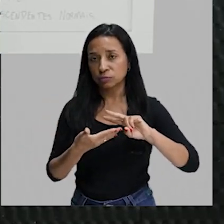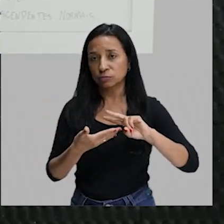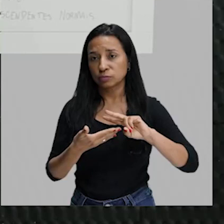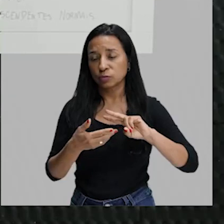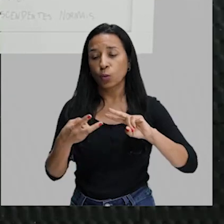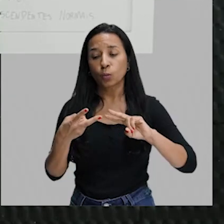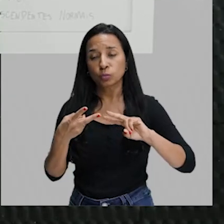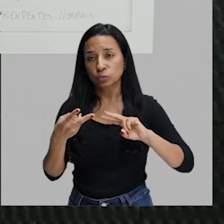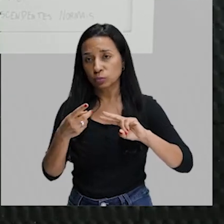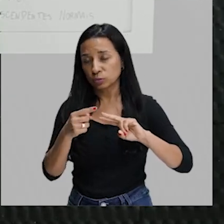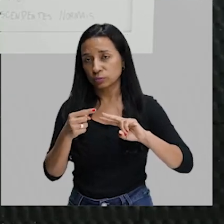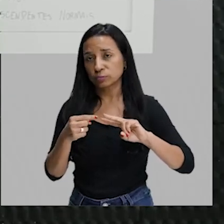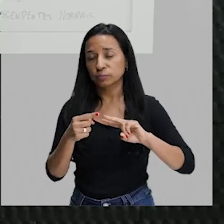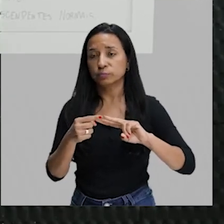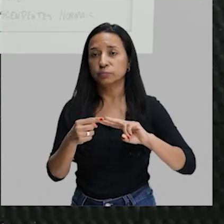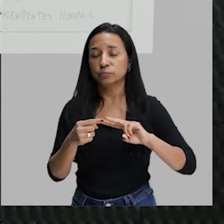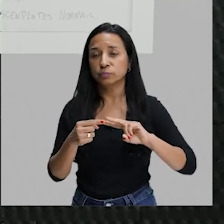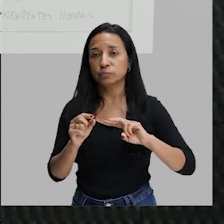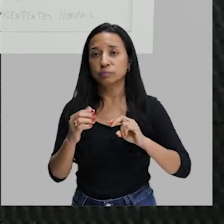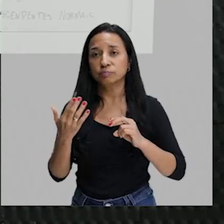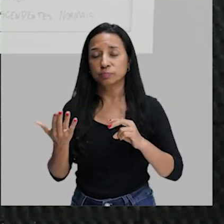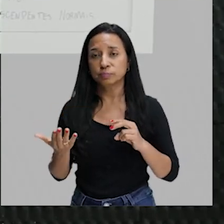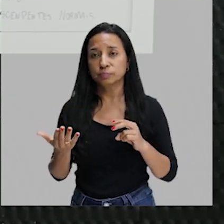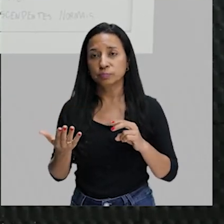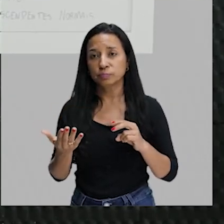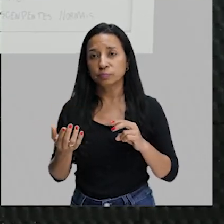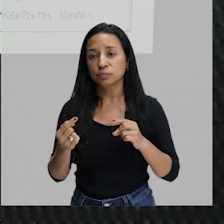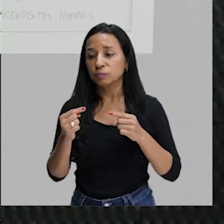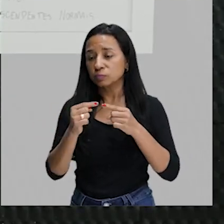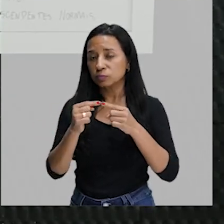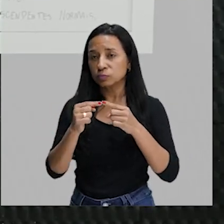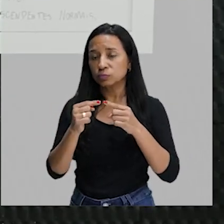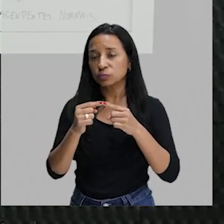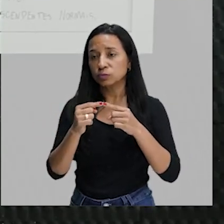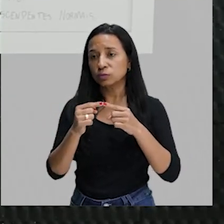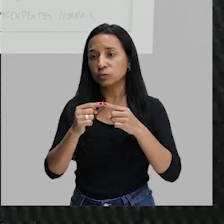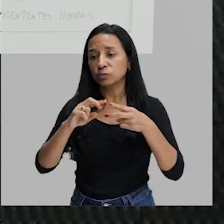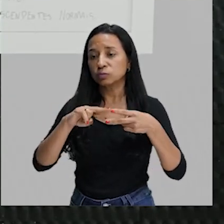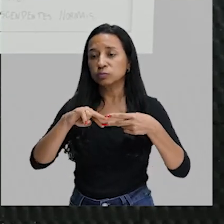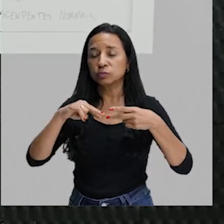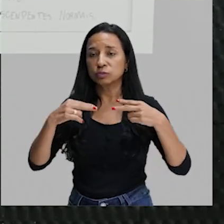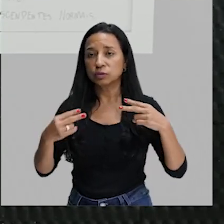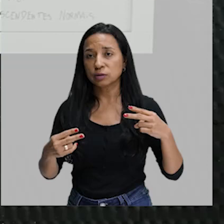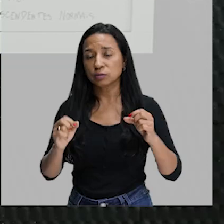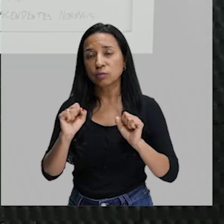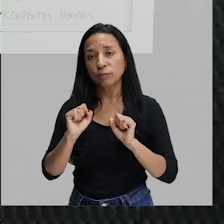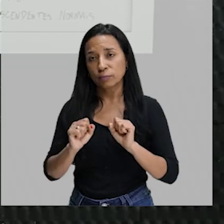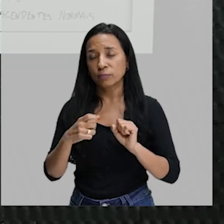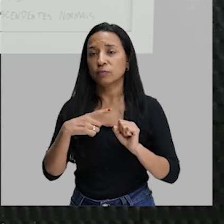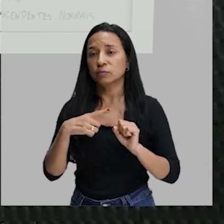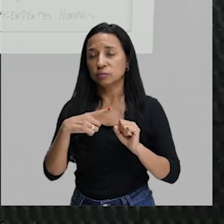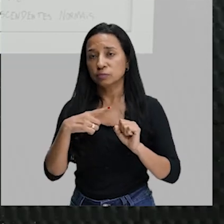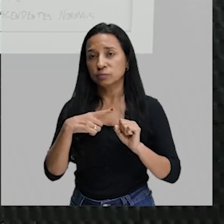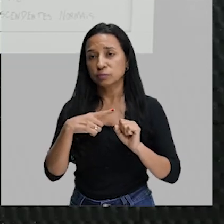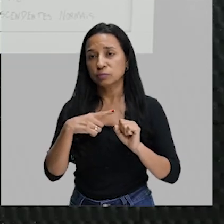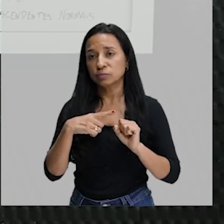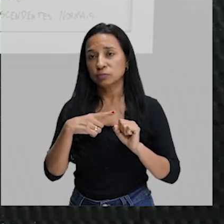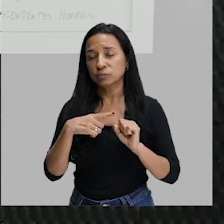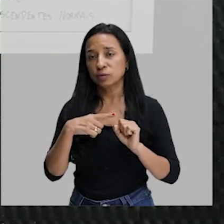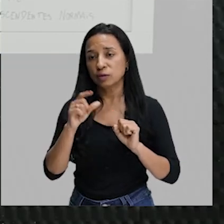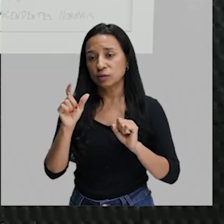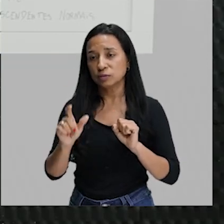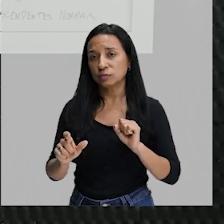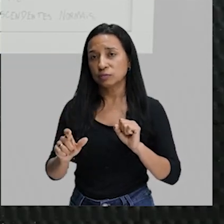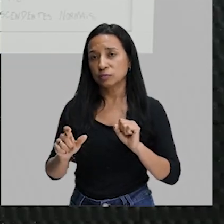alelo recessivo. Então, de acordo com esses alelos, eu posso ter indivíduos